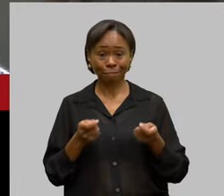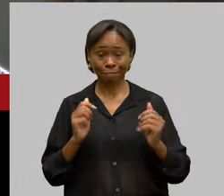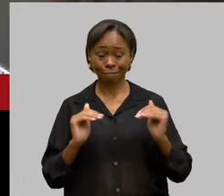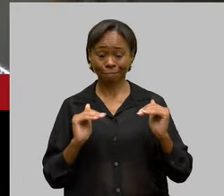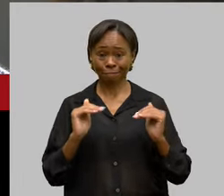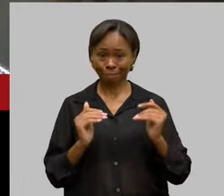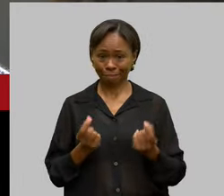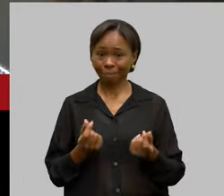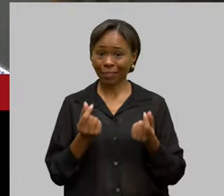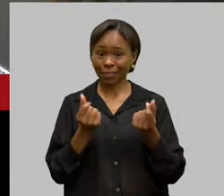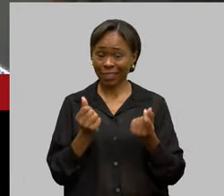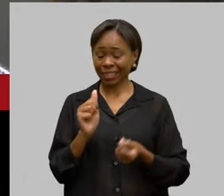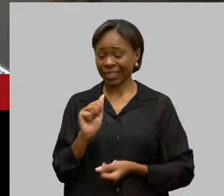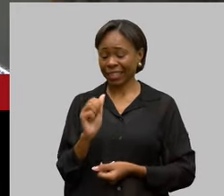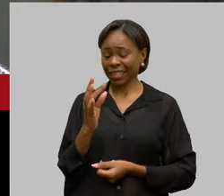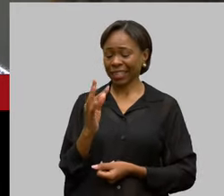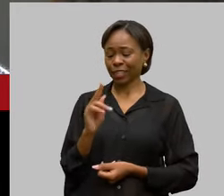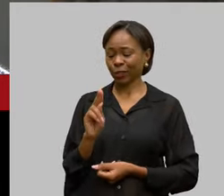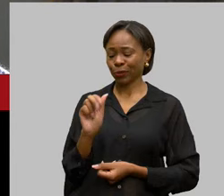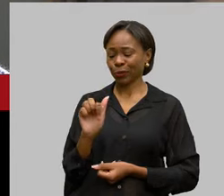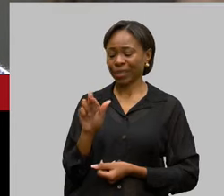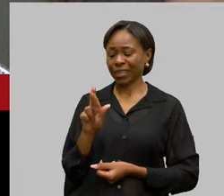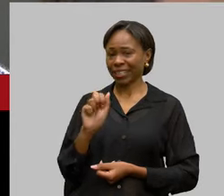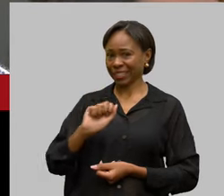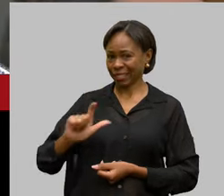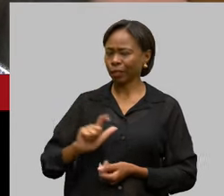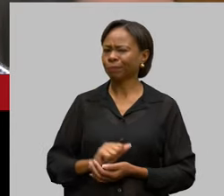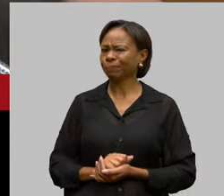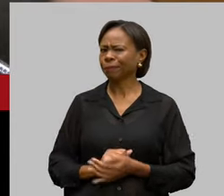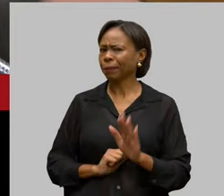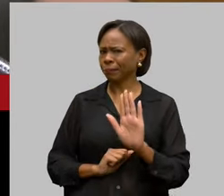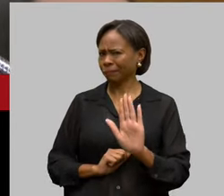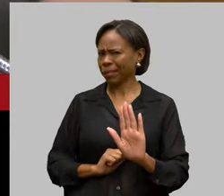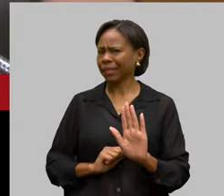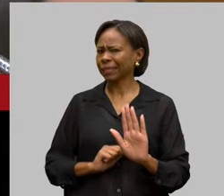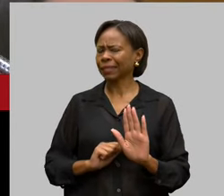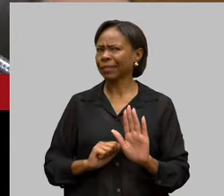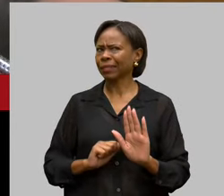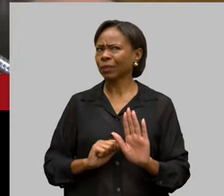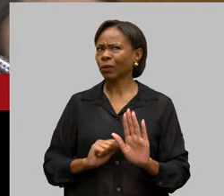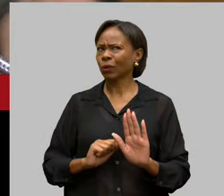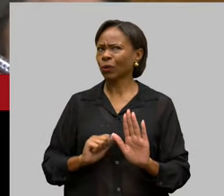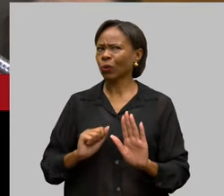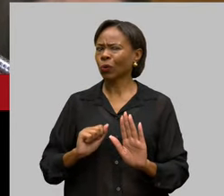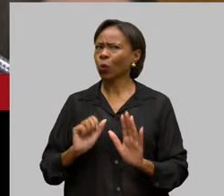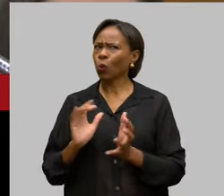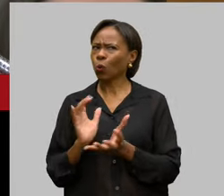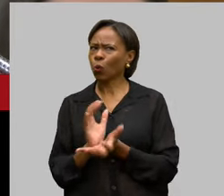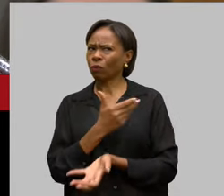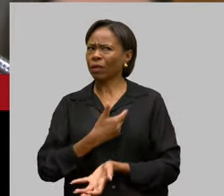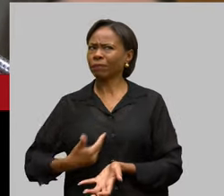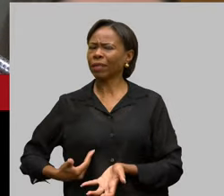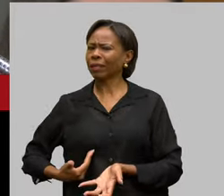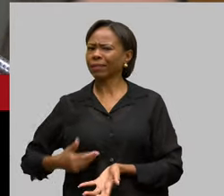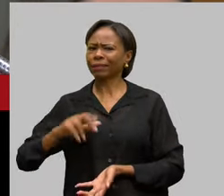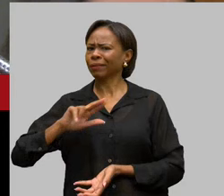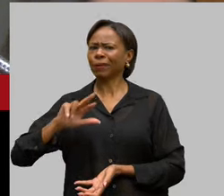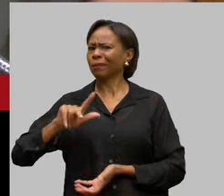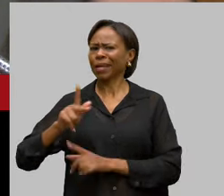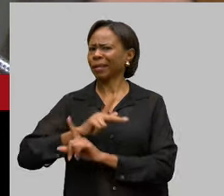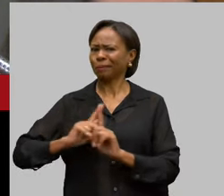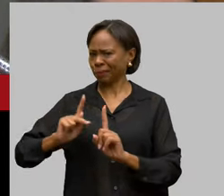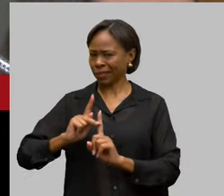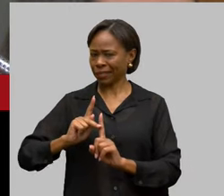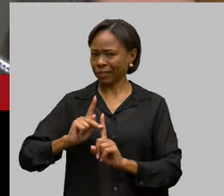Verifica que nem sempre os governantes são previdentes a emenda constitucional número 20 no